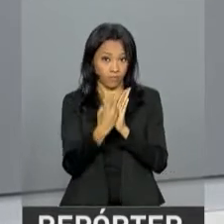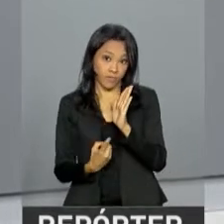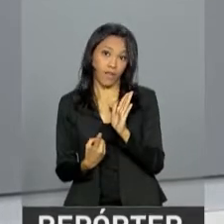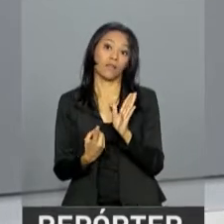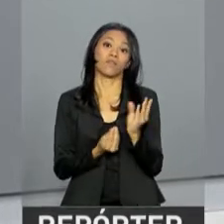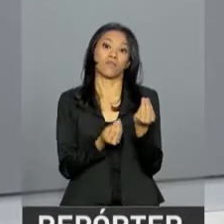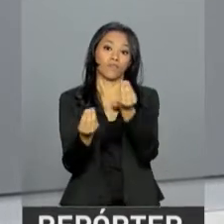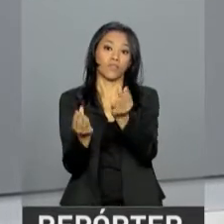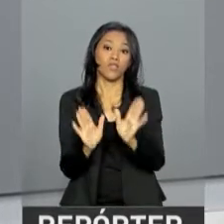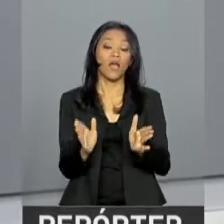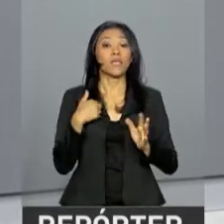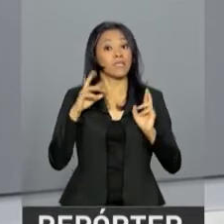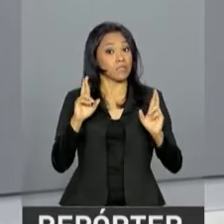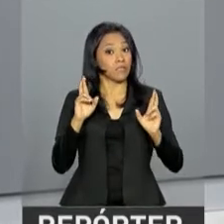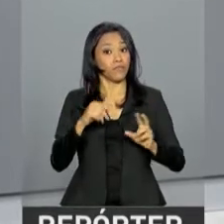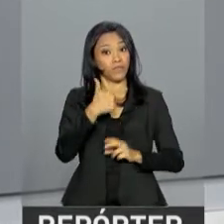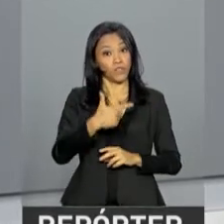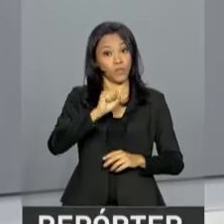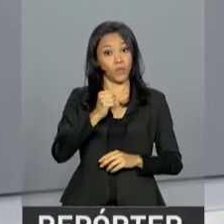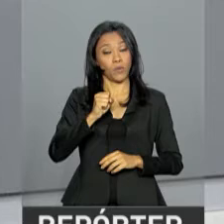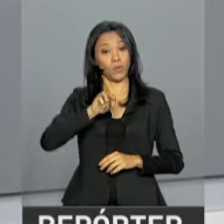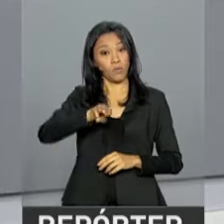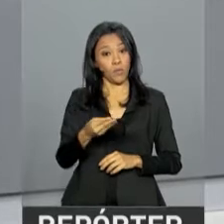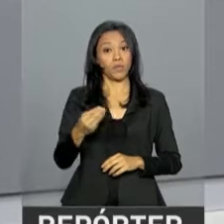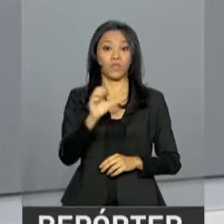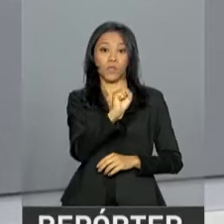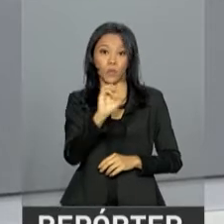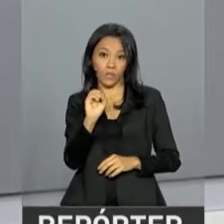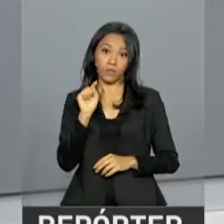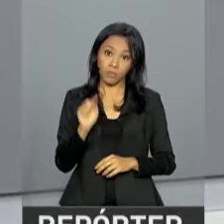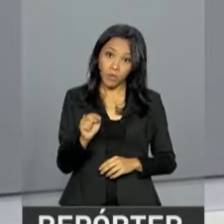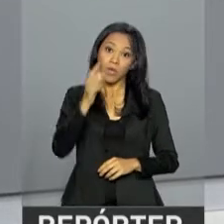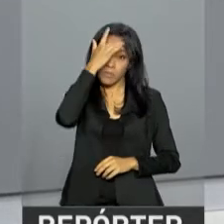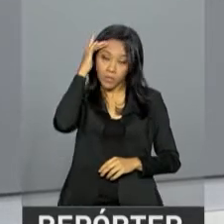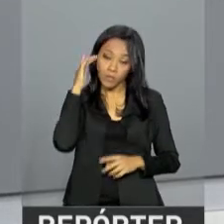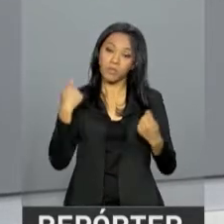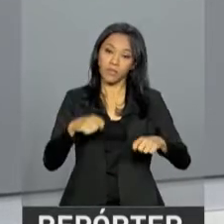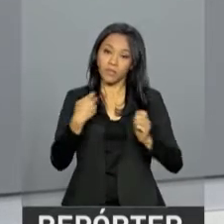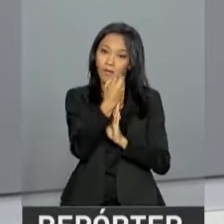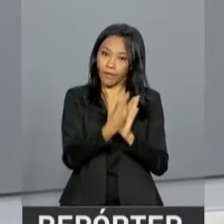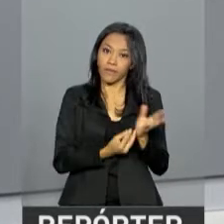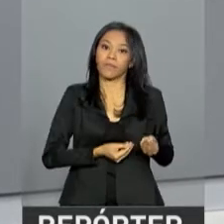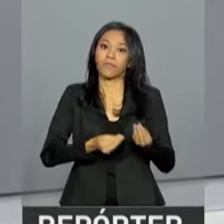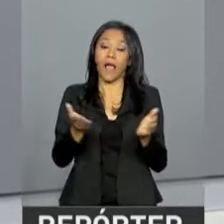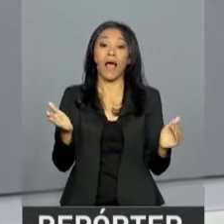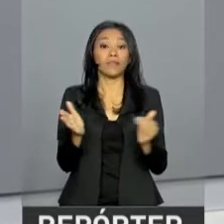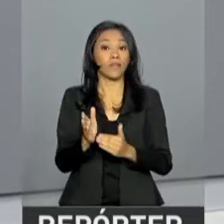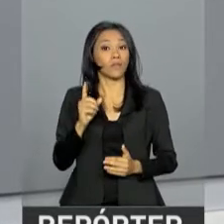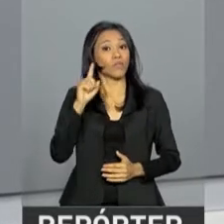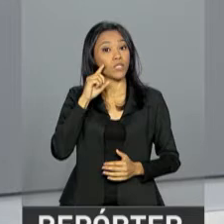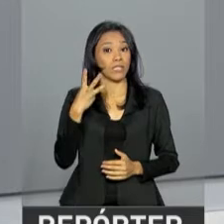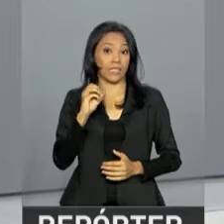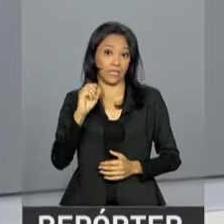expectativa é de que 28 milhões e 800 mil contribuintes prestem contas com o leão até o fim do prazo que no dia 30 de